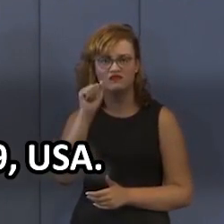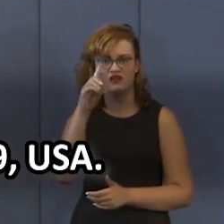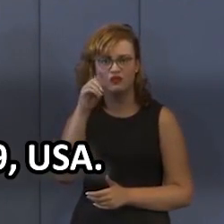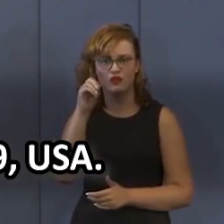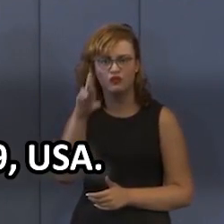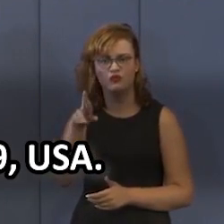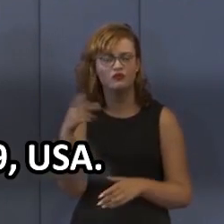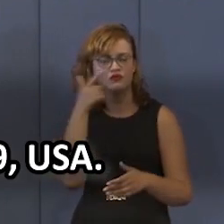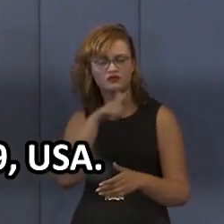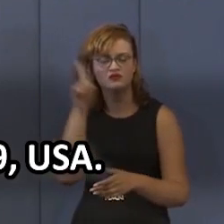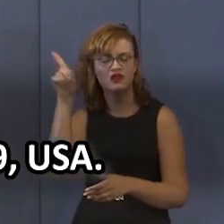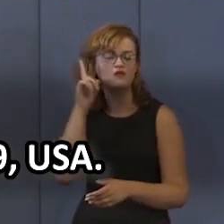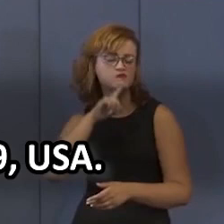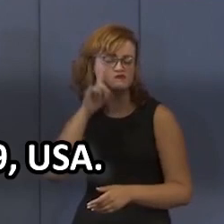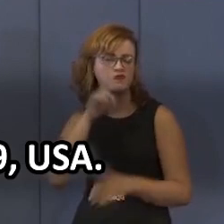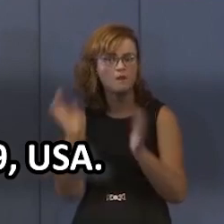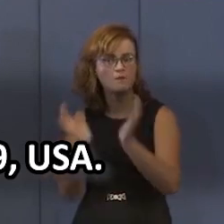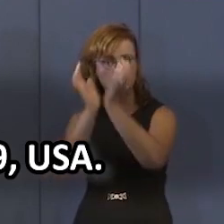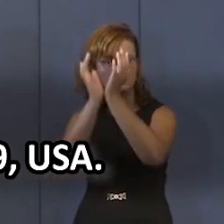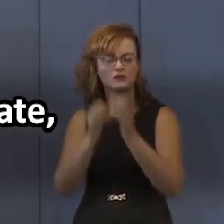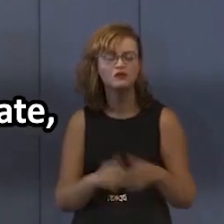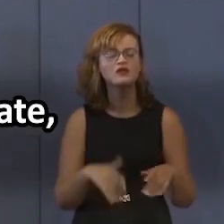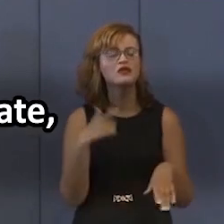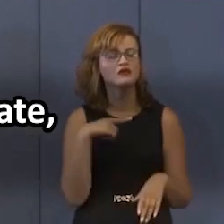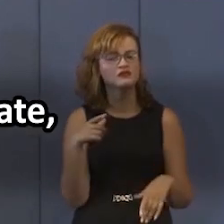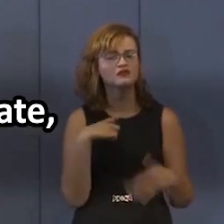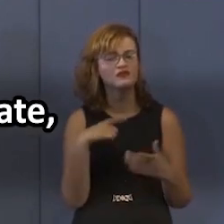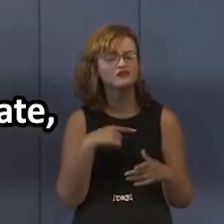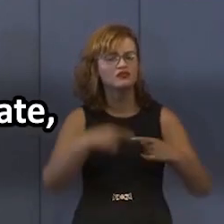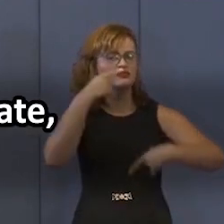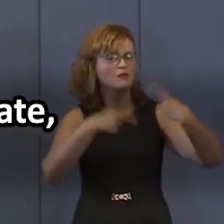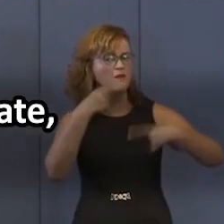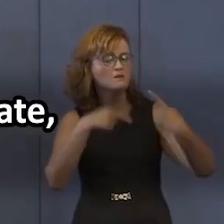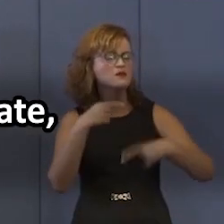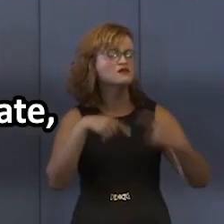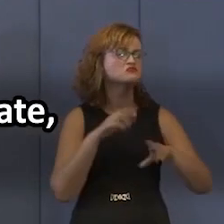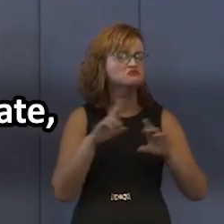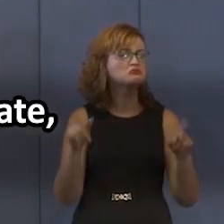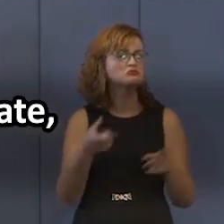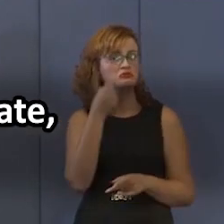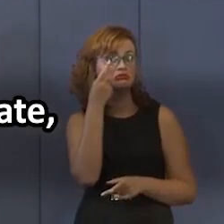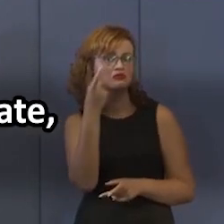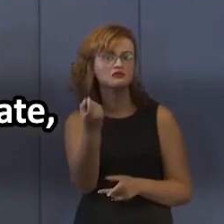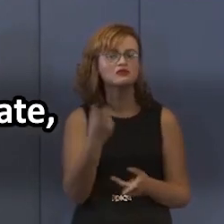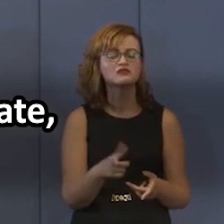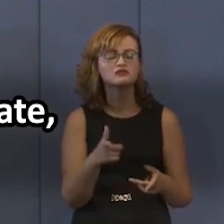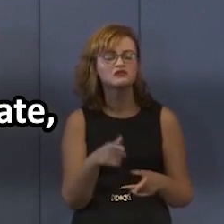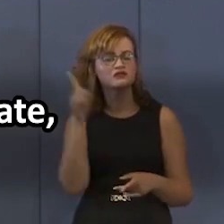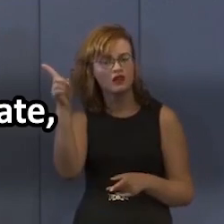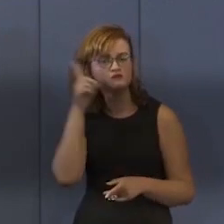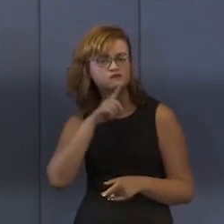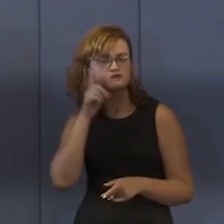2019, nos Estados Unidos, e tem gerado um debate muito, muito interessante nos próprios